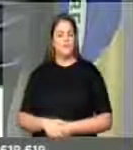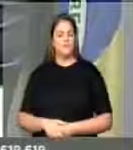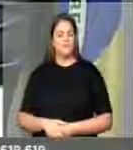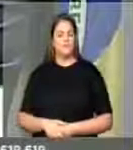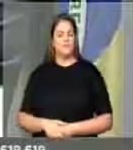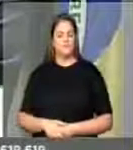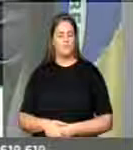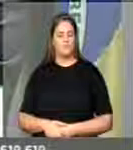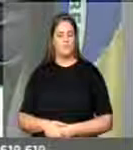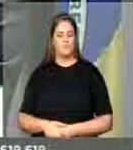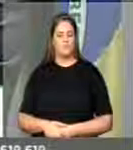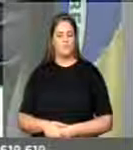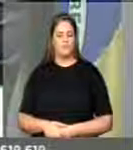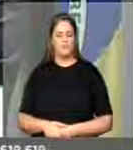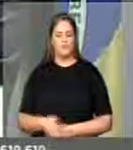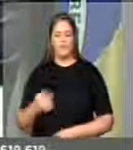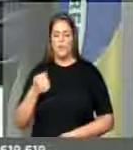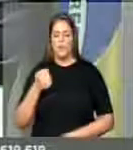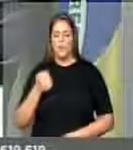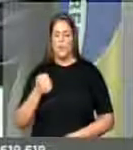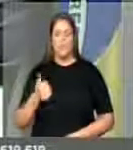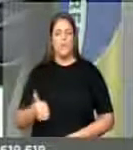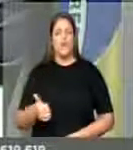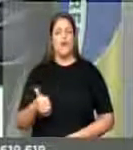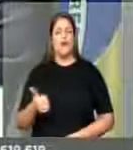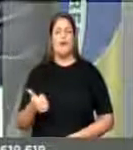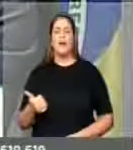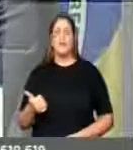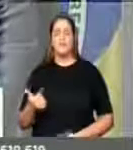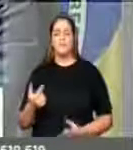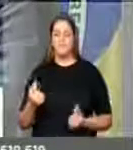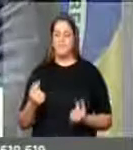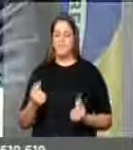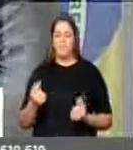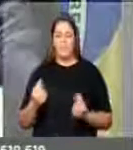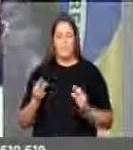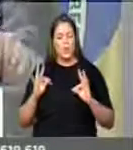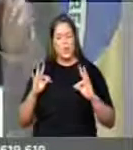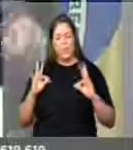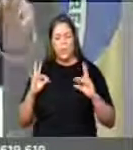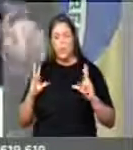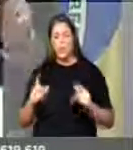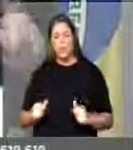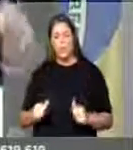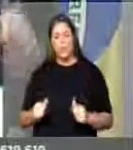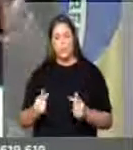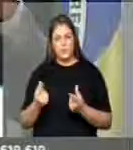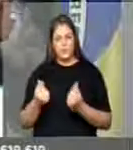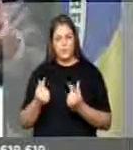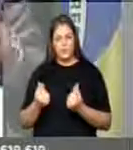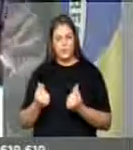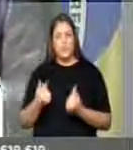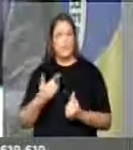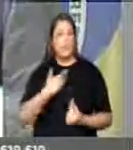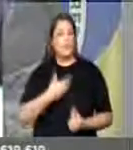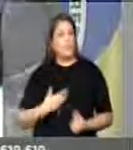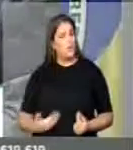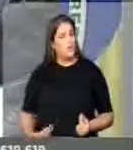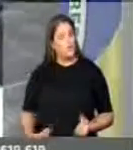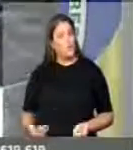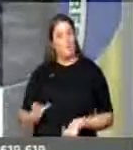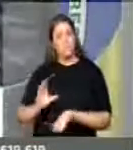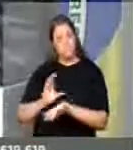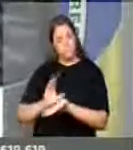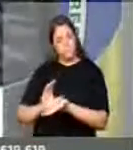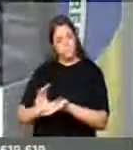senhor presidente, é que quase que todo o recurso da Transnordestina foi custeado com dinheiro público, com